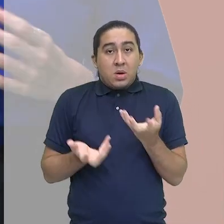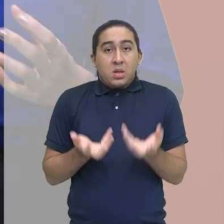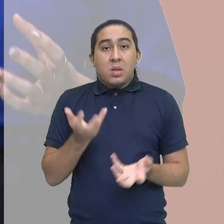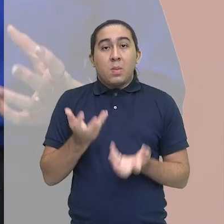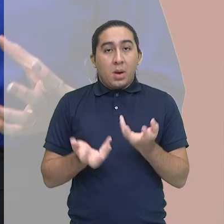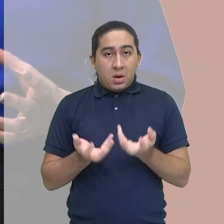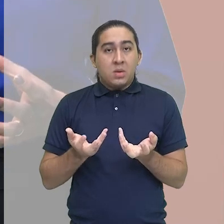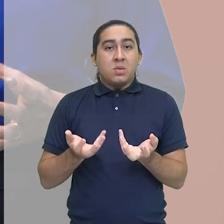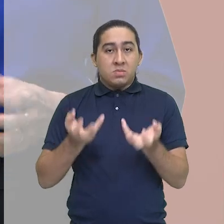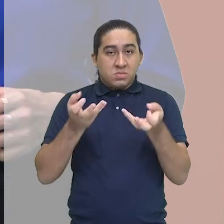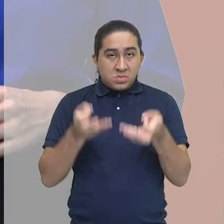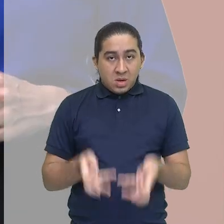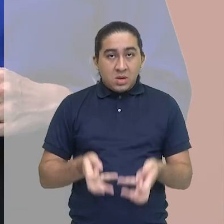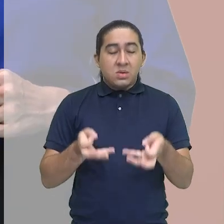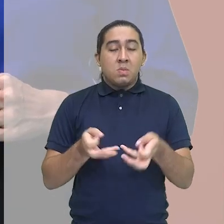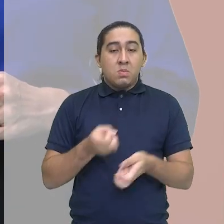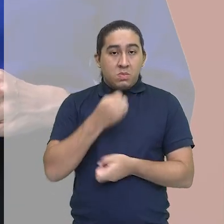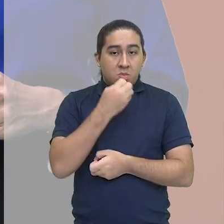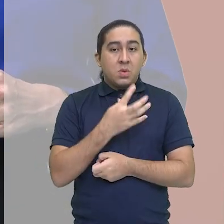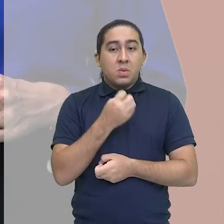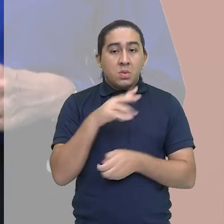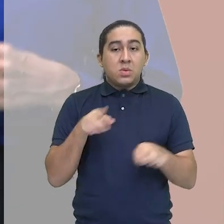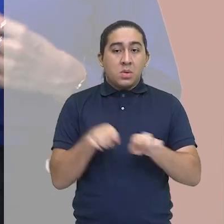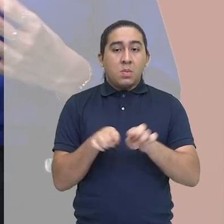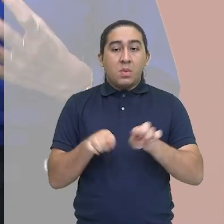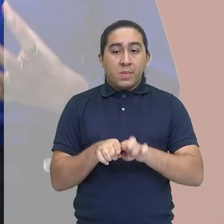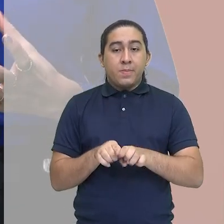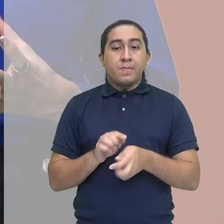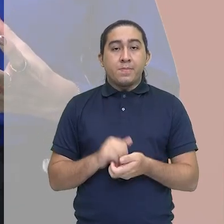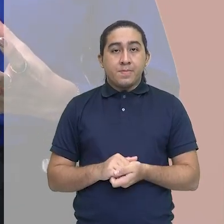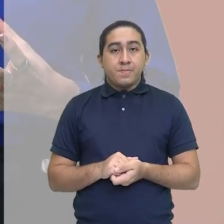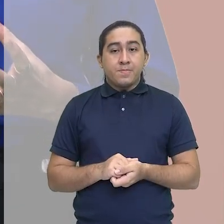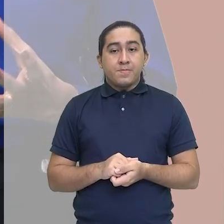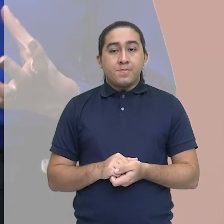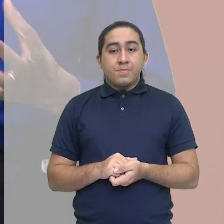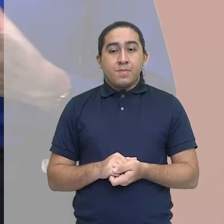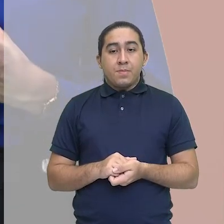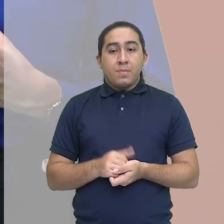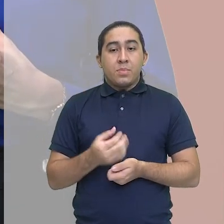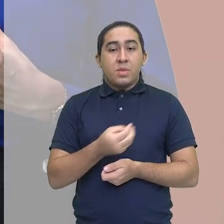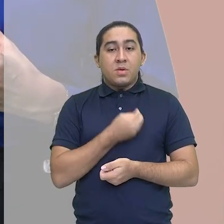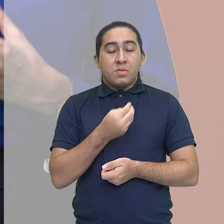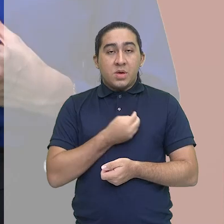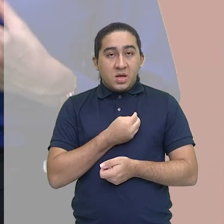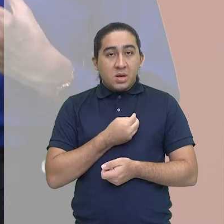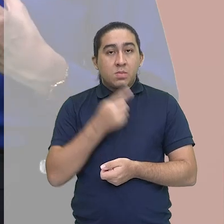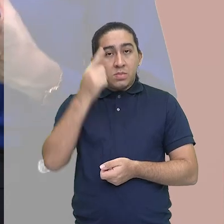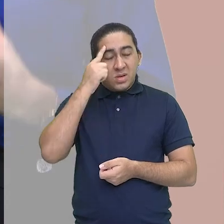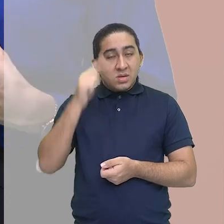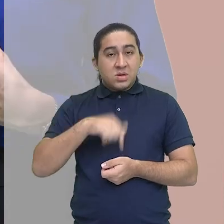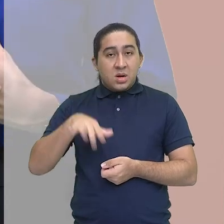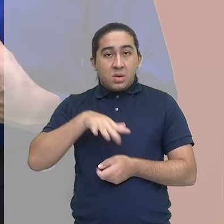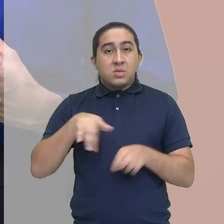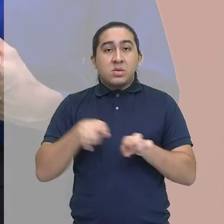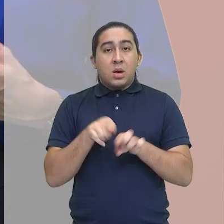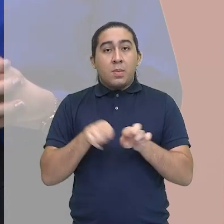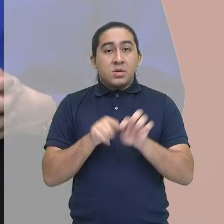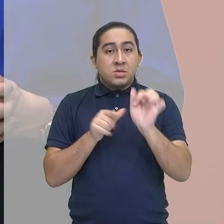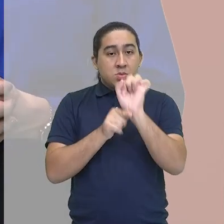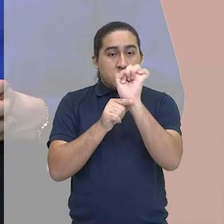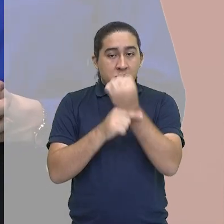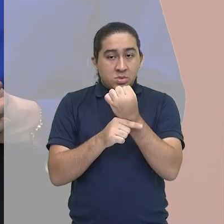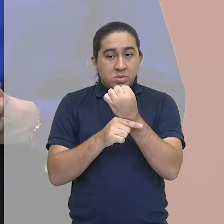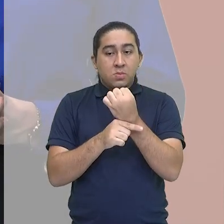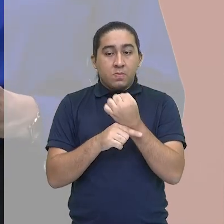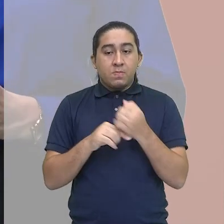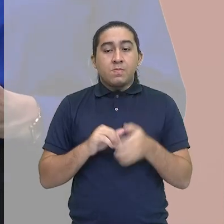Uma qualidade de vida melhor, uma qualidade de vida de uma forma geral e também segurança